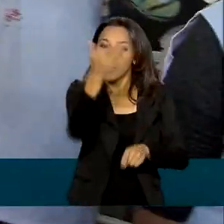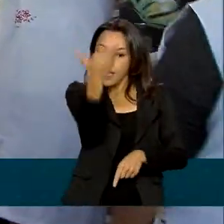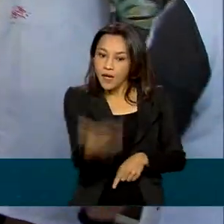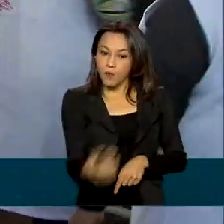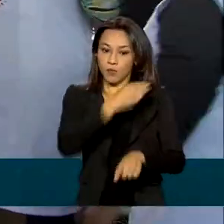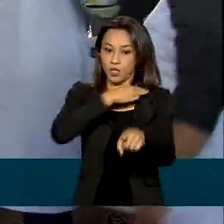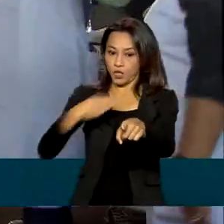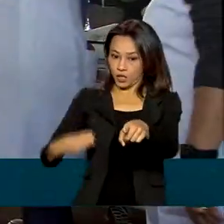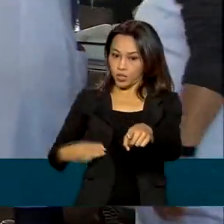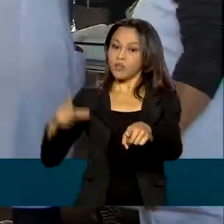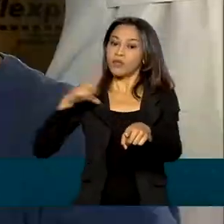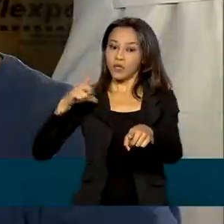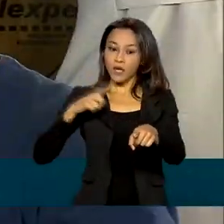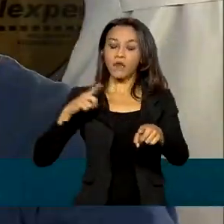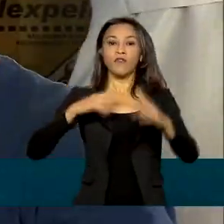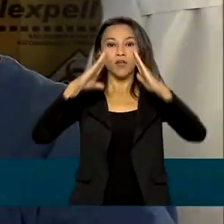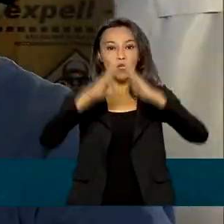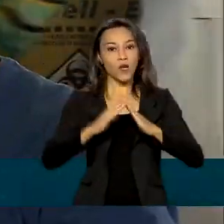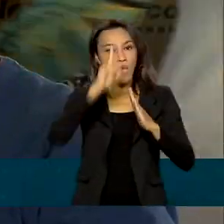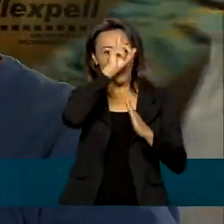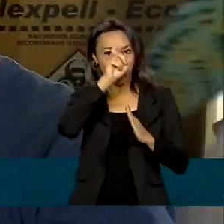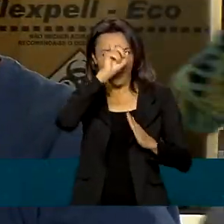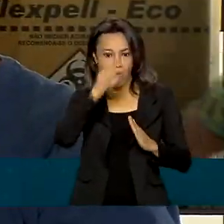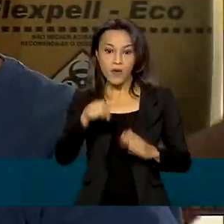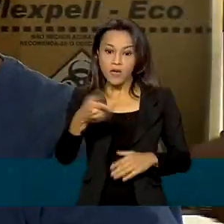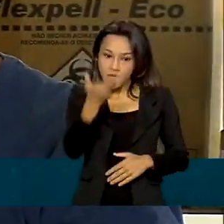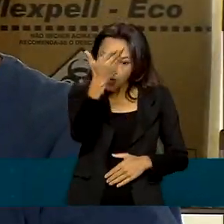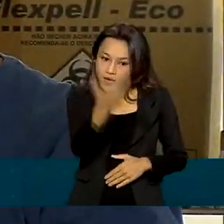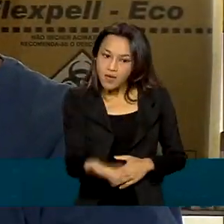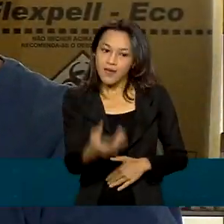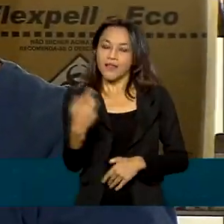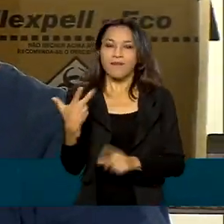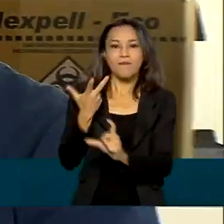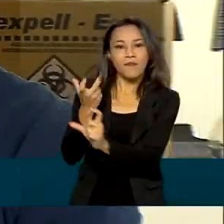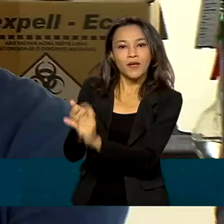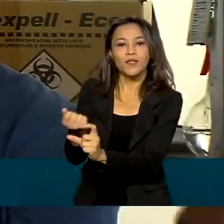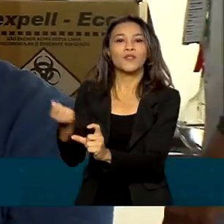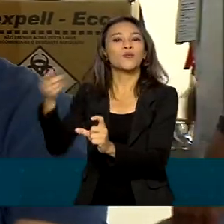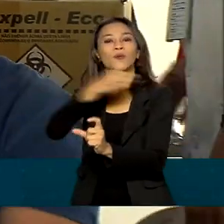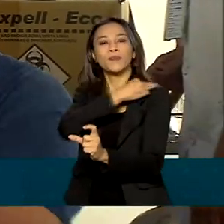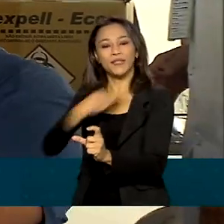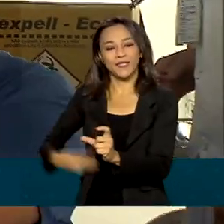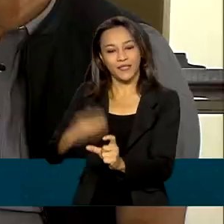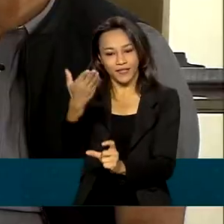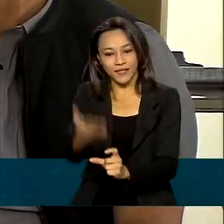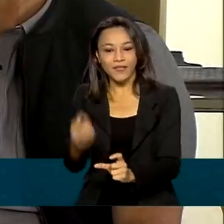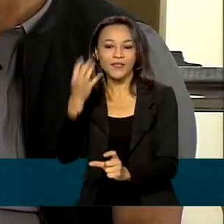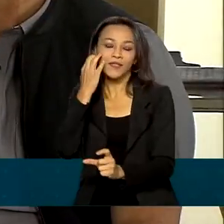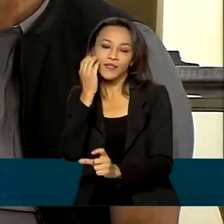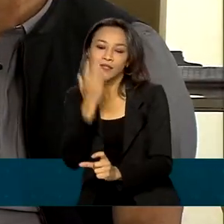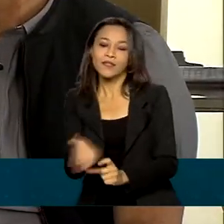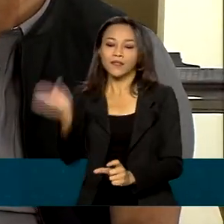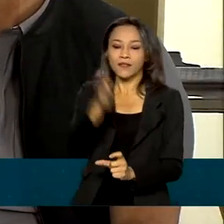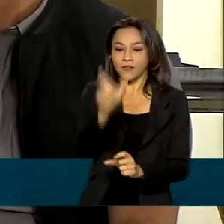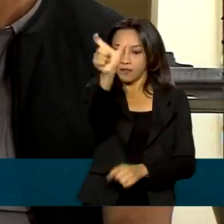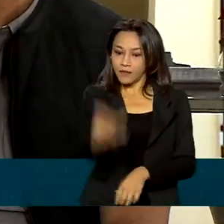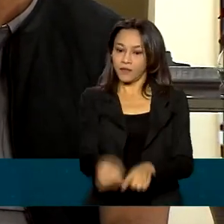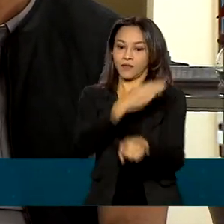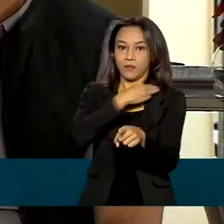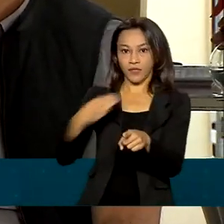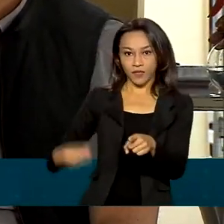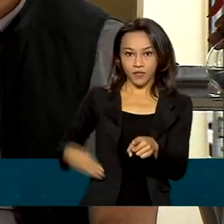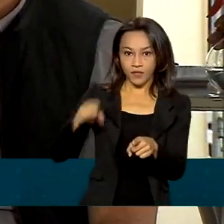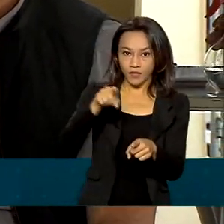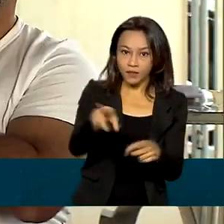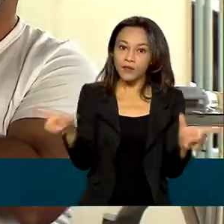de saúde do Distrito Federal, onde vacinou os ministros da Infraestrutura, Tarcísio de Freitas, da Advocacia-Geral da União,